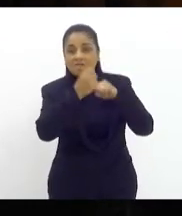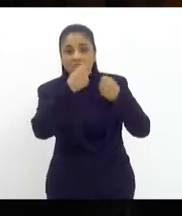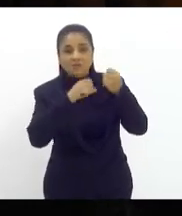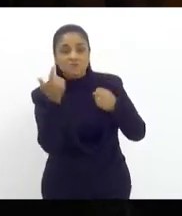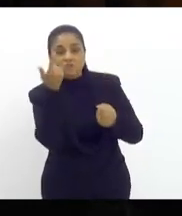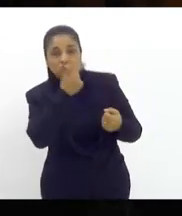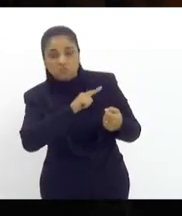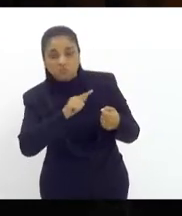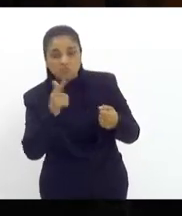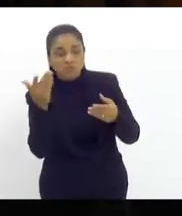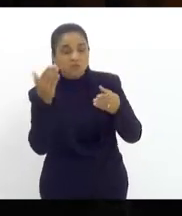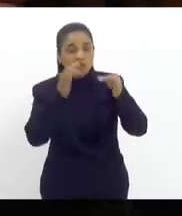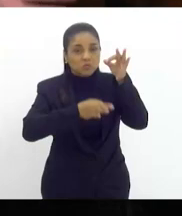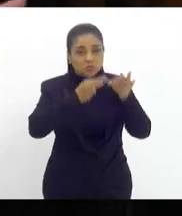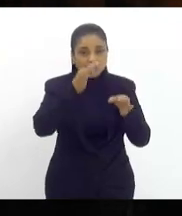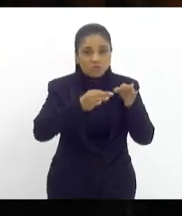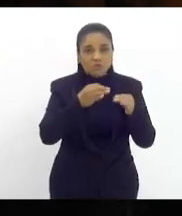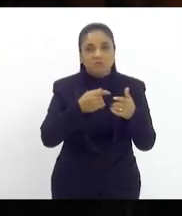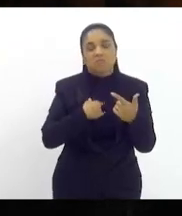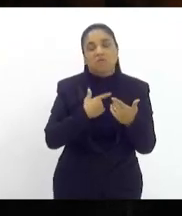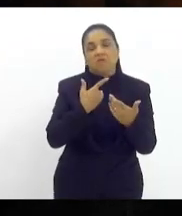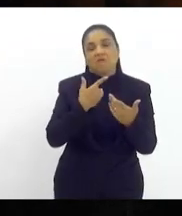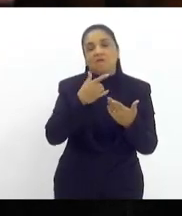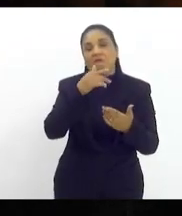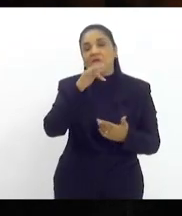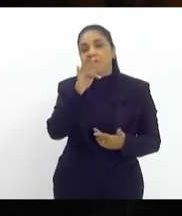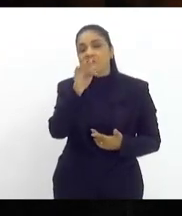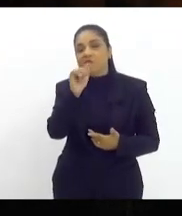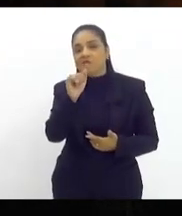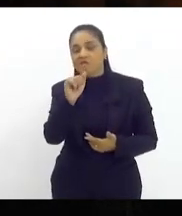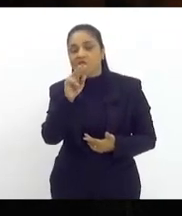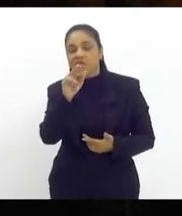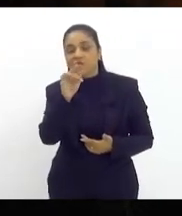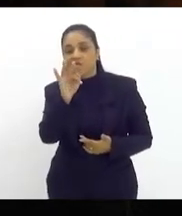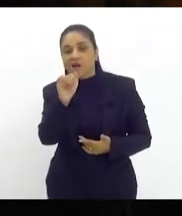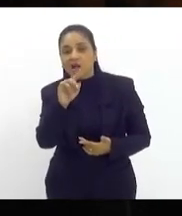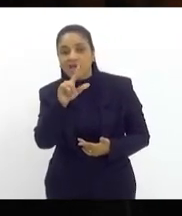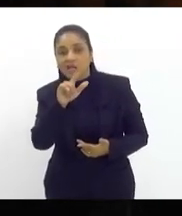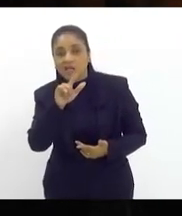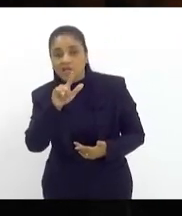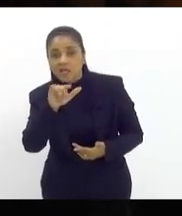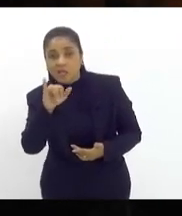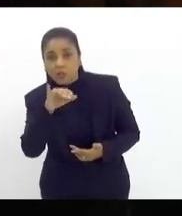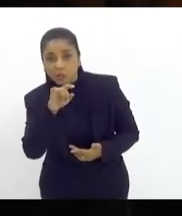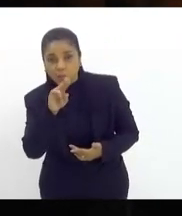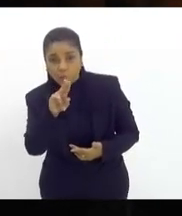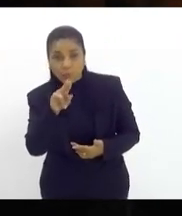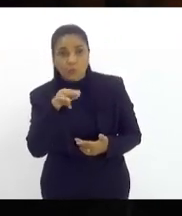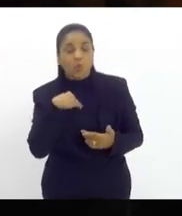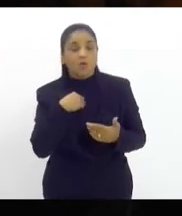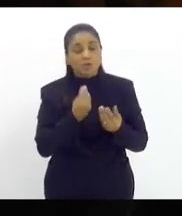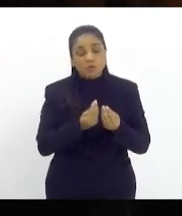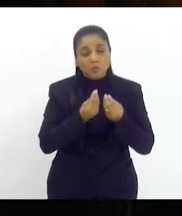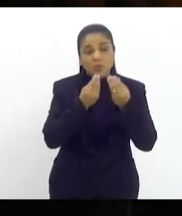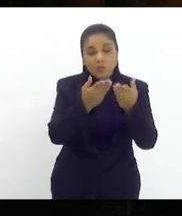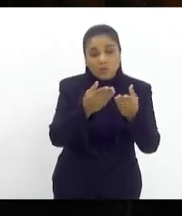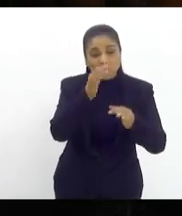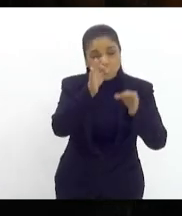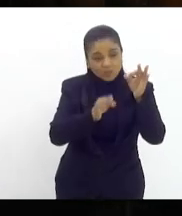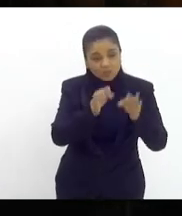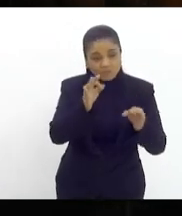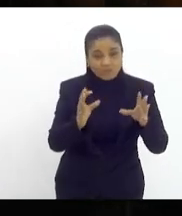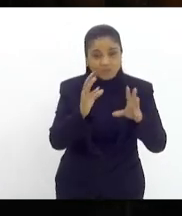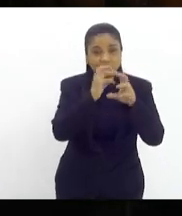judicial conseguiu argumentar que está falida óbvio por não entregou a concessão? por que recorreu no tribunal de contas e na justiça quando foi